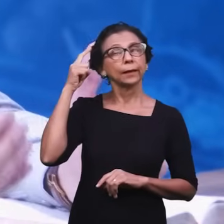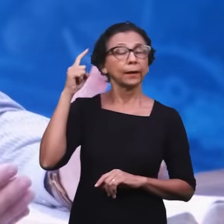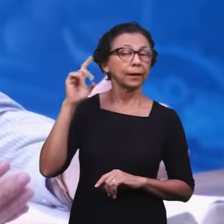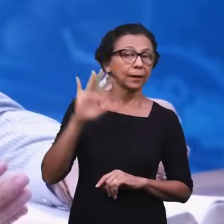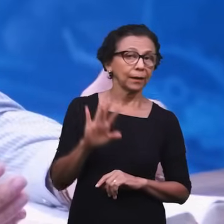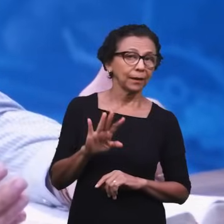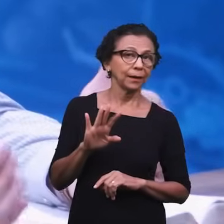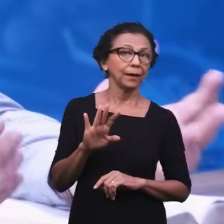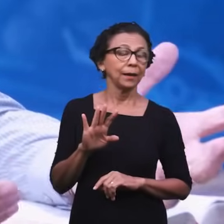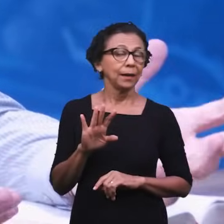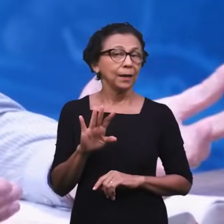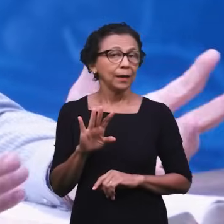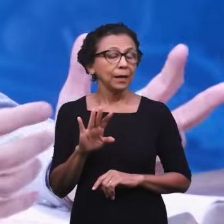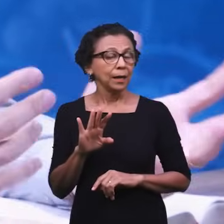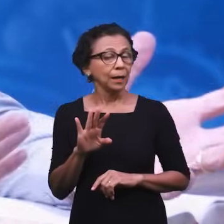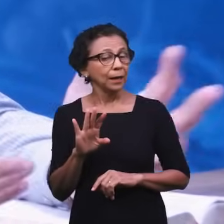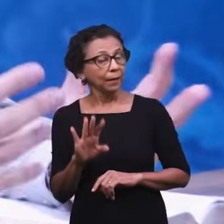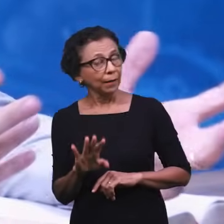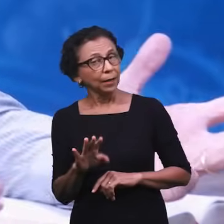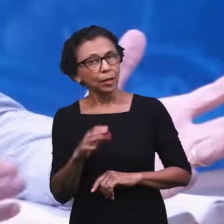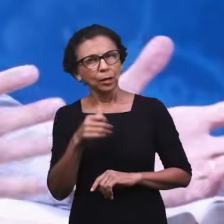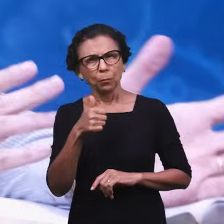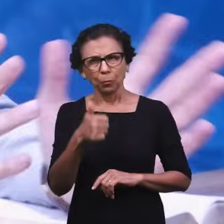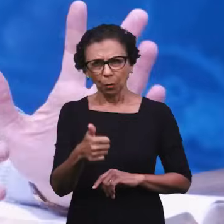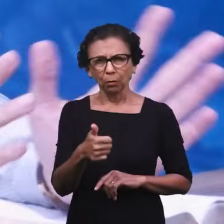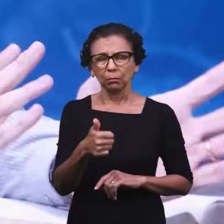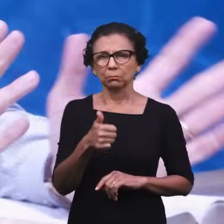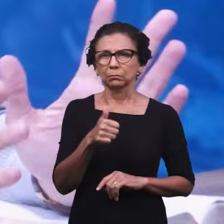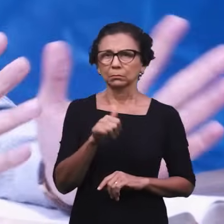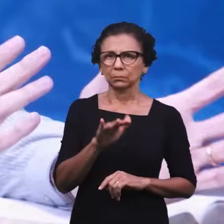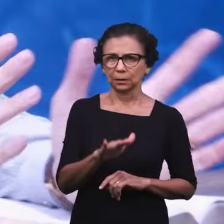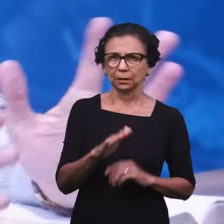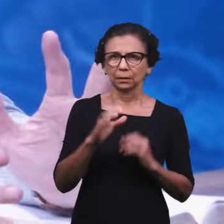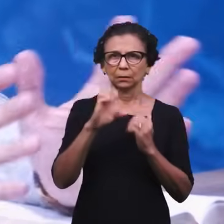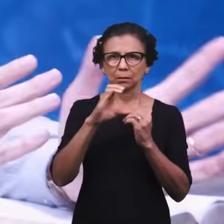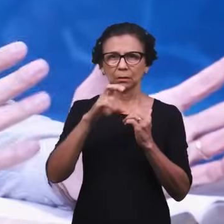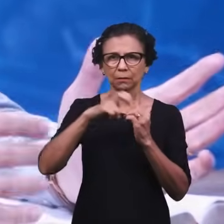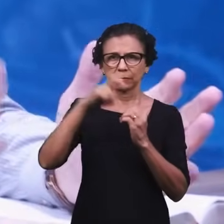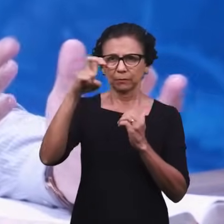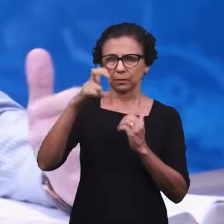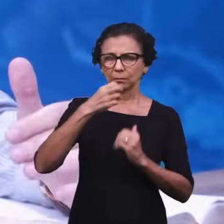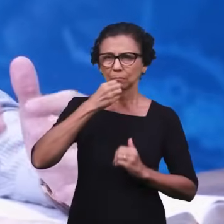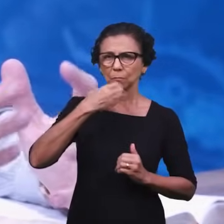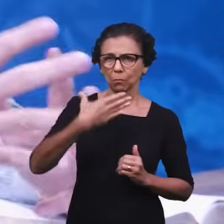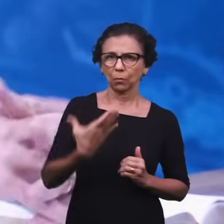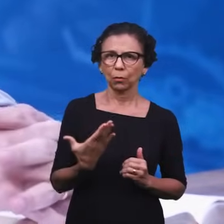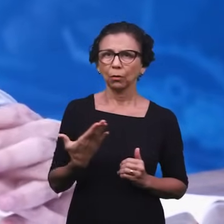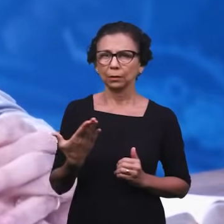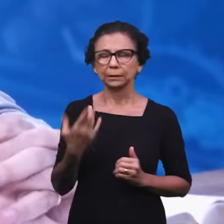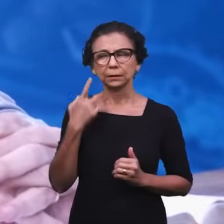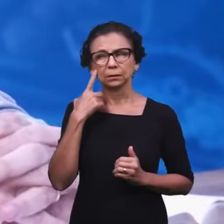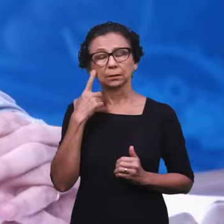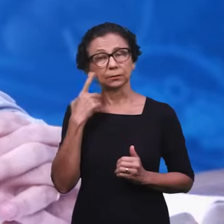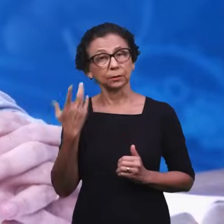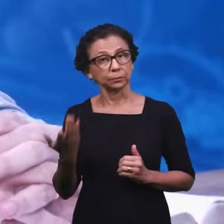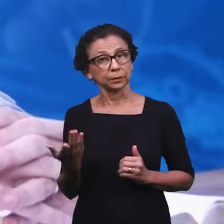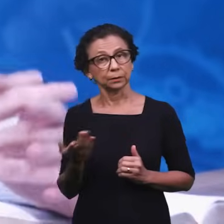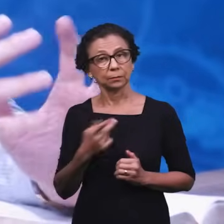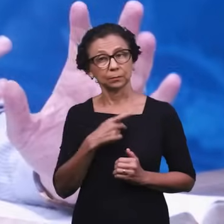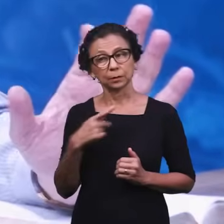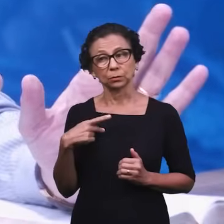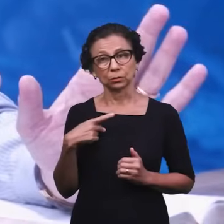é uma ferramenta válida, como todas as outras que nós vimos aqui, que o pastor apresentou e tudo